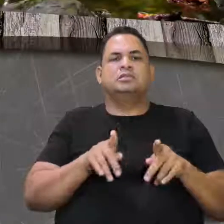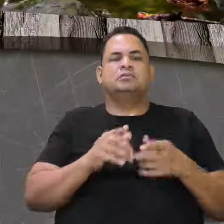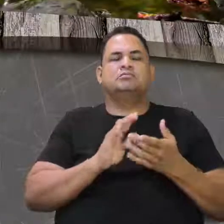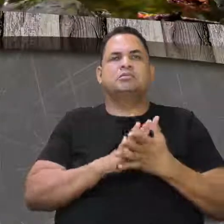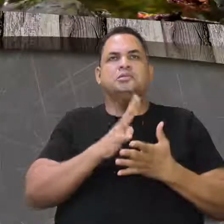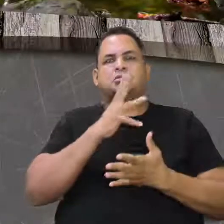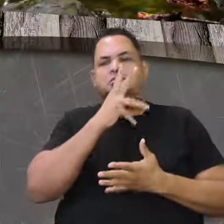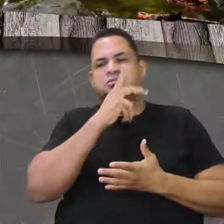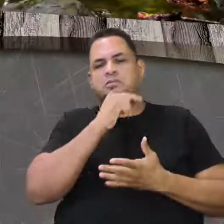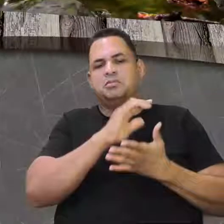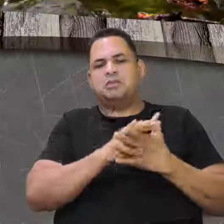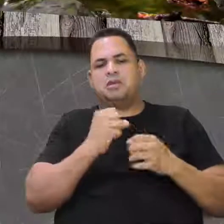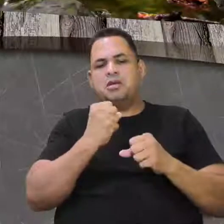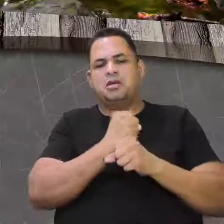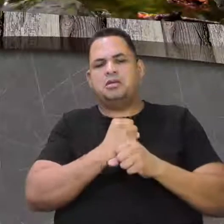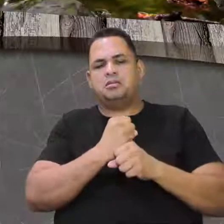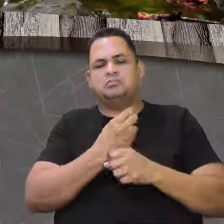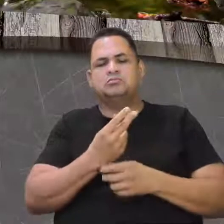pode demorar anos,